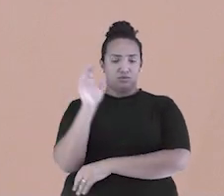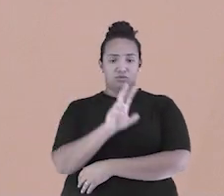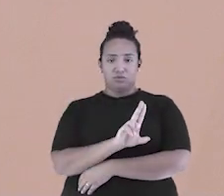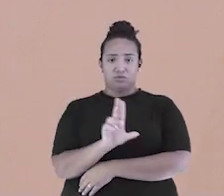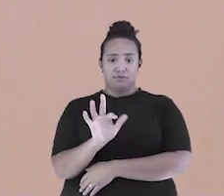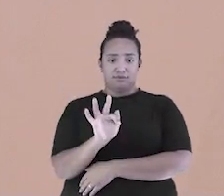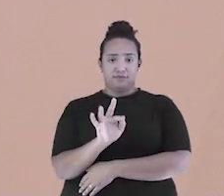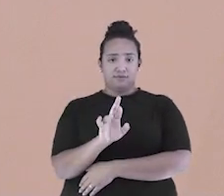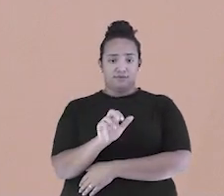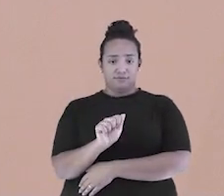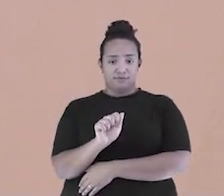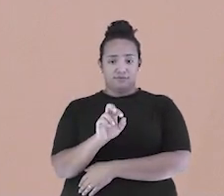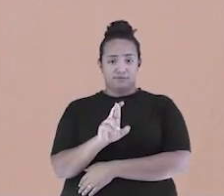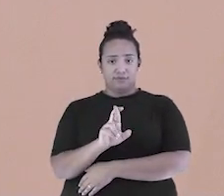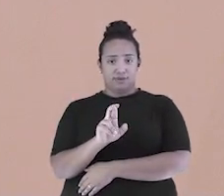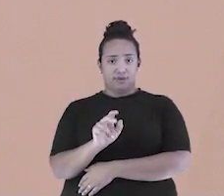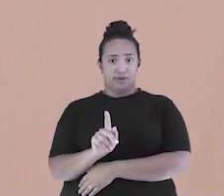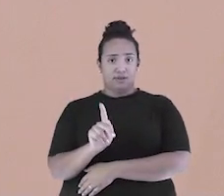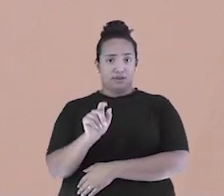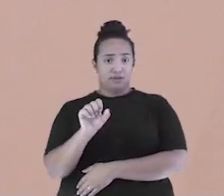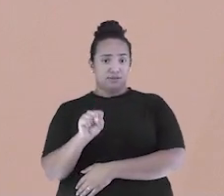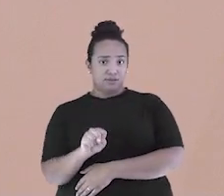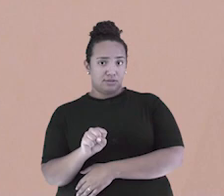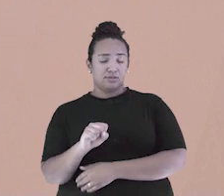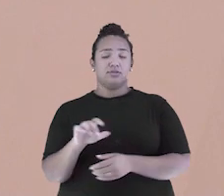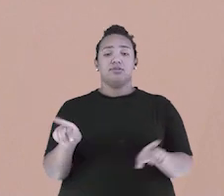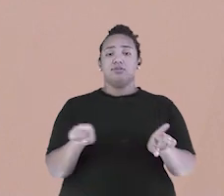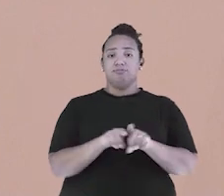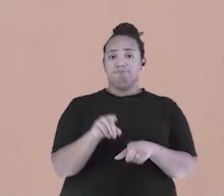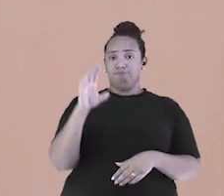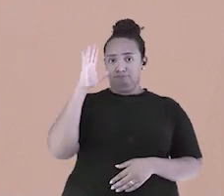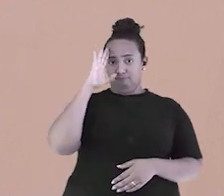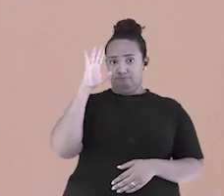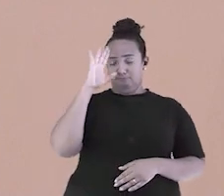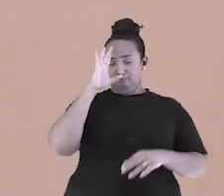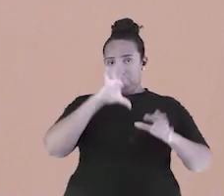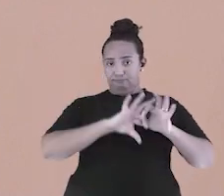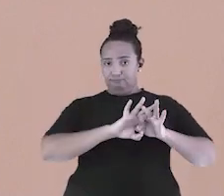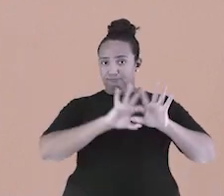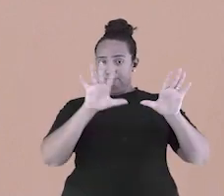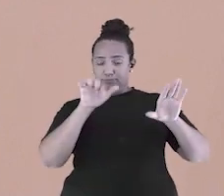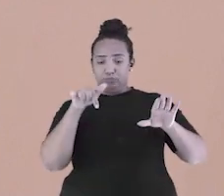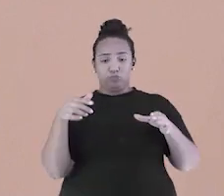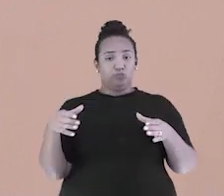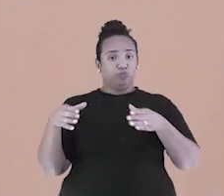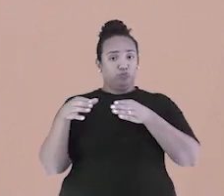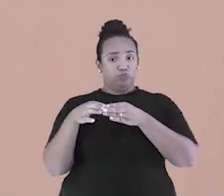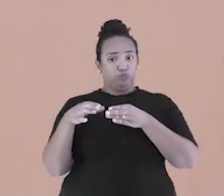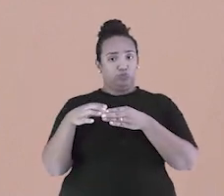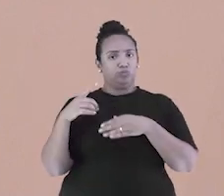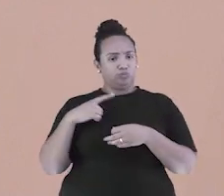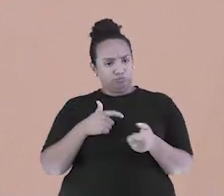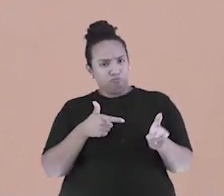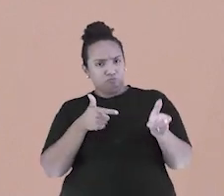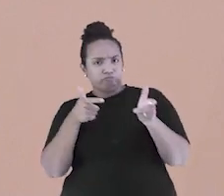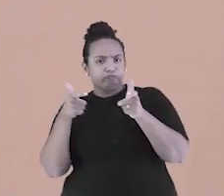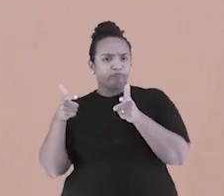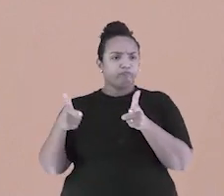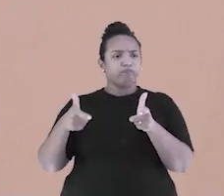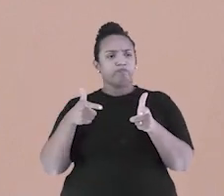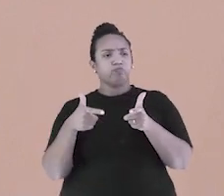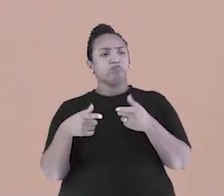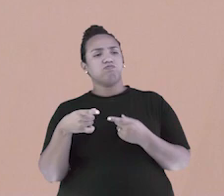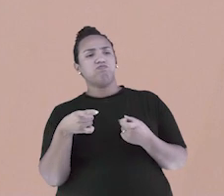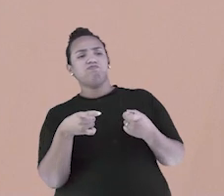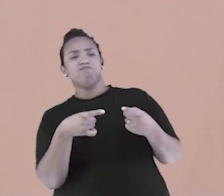FARC, e o Exército de Libertação Nacional. Grupos esses guerrilheiros armados que brigaram por